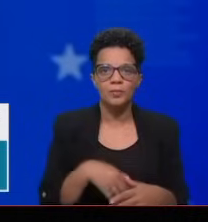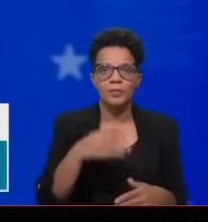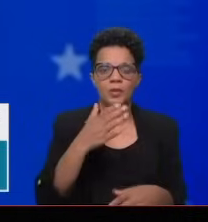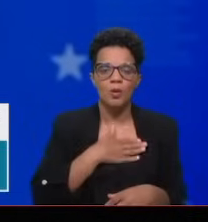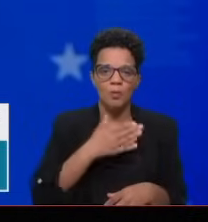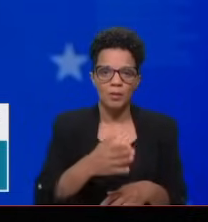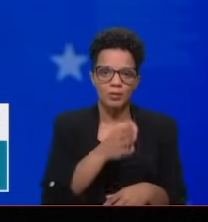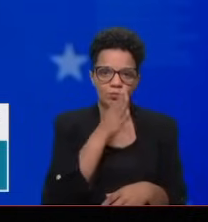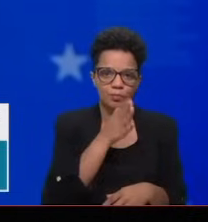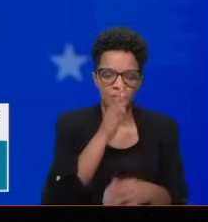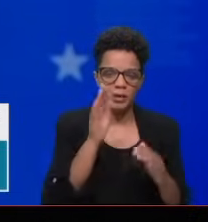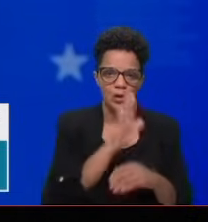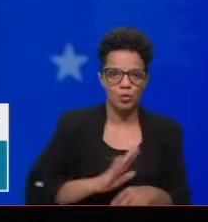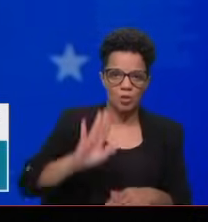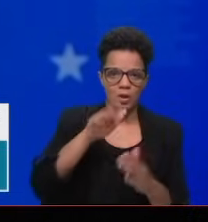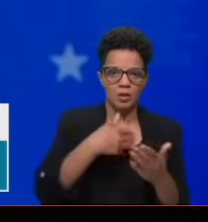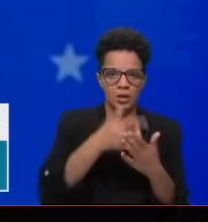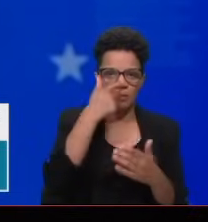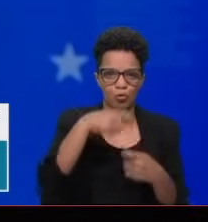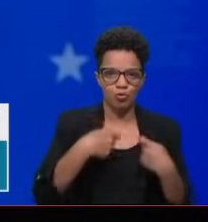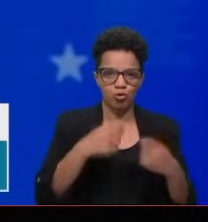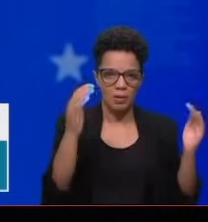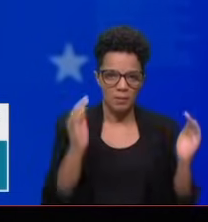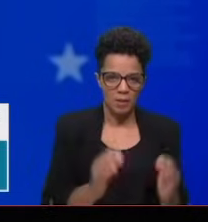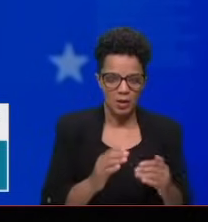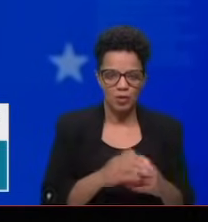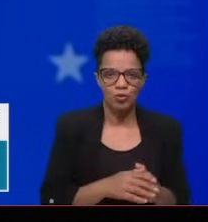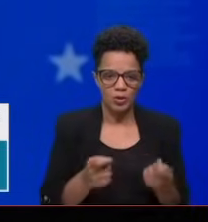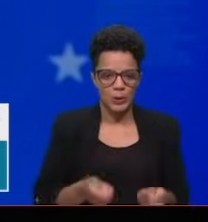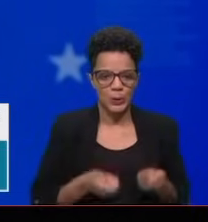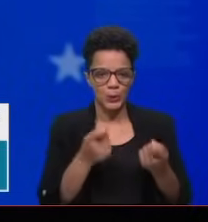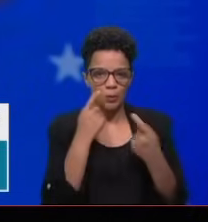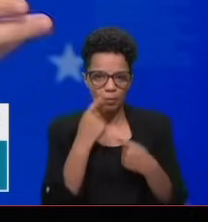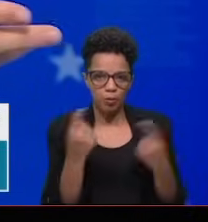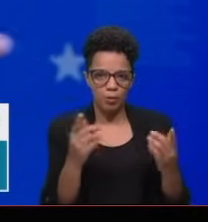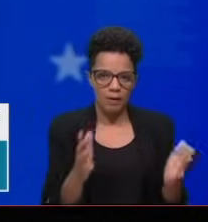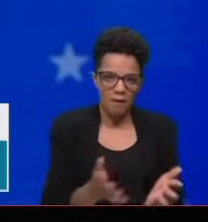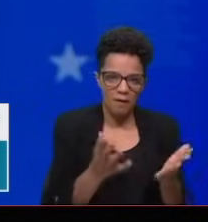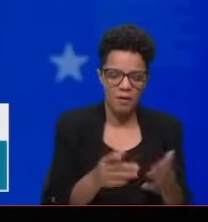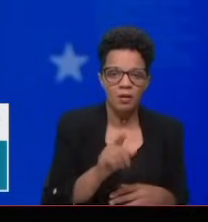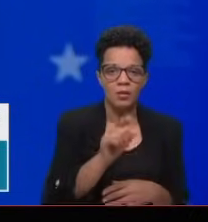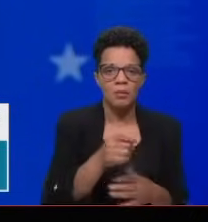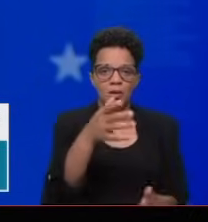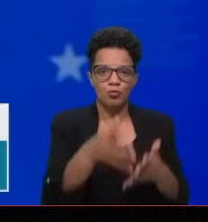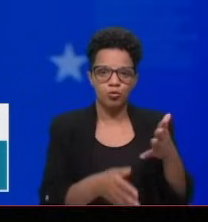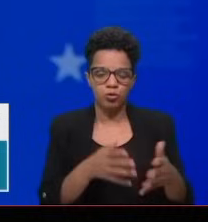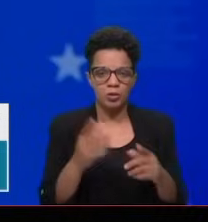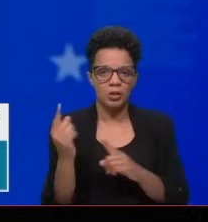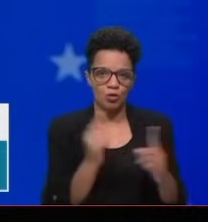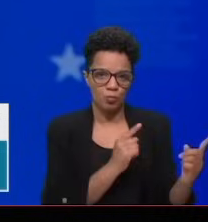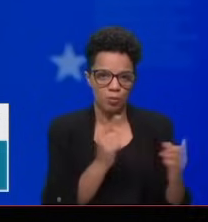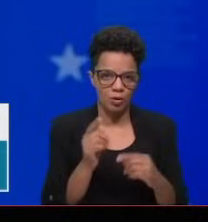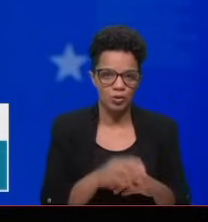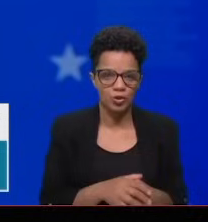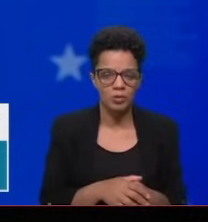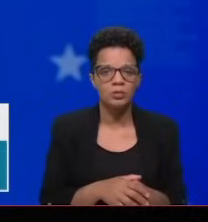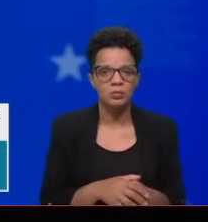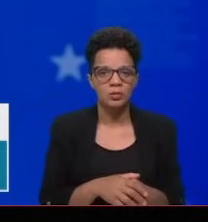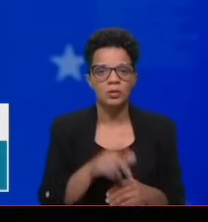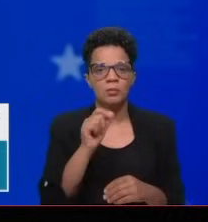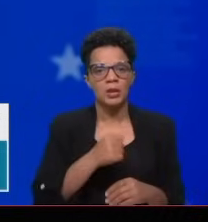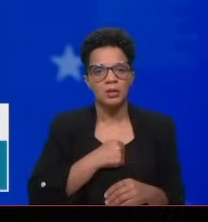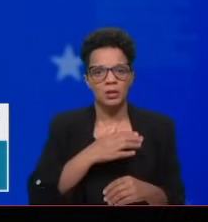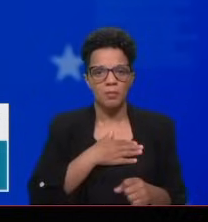Nacional também que reduz o custo das pessoas que promove o investimento público e promove até a indústria dos transportes e que acompanha com